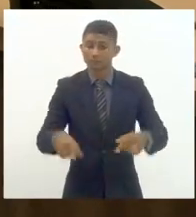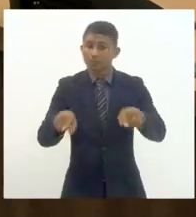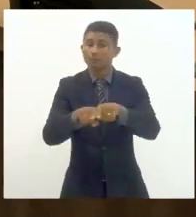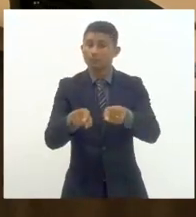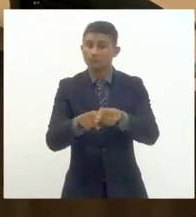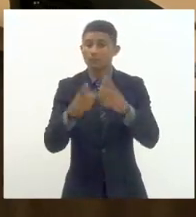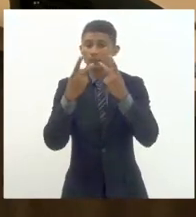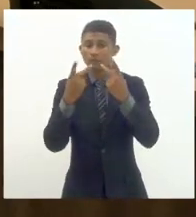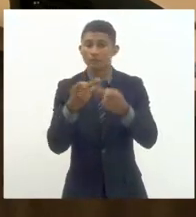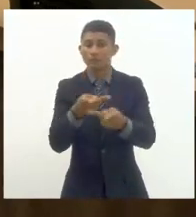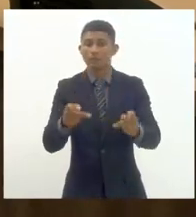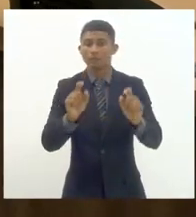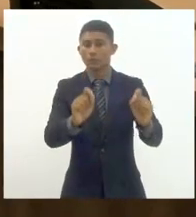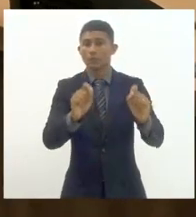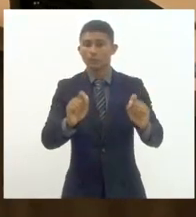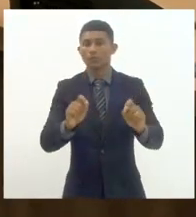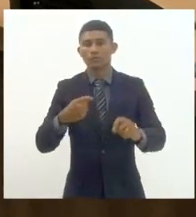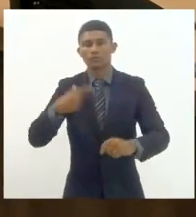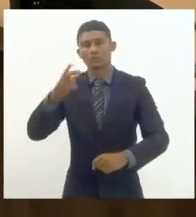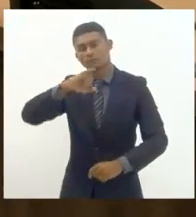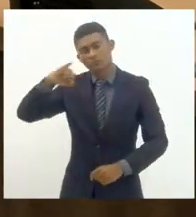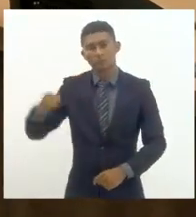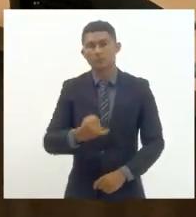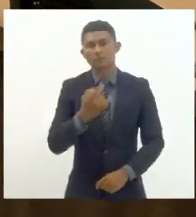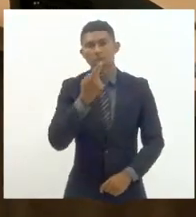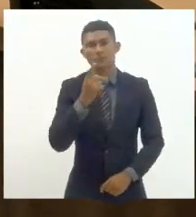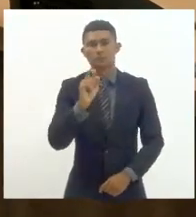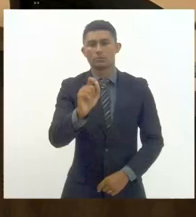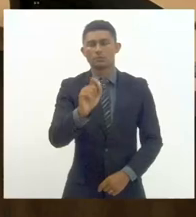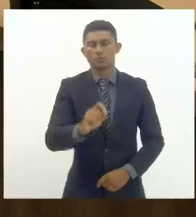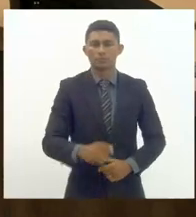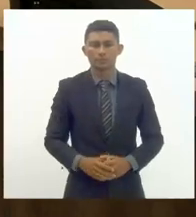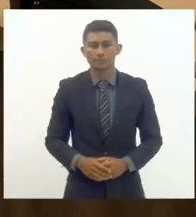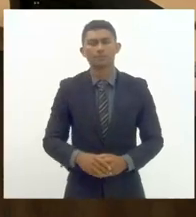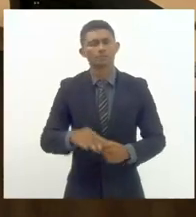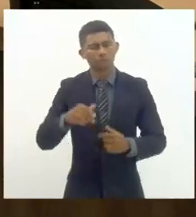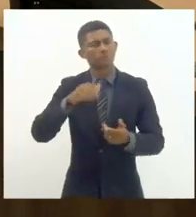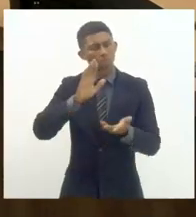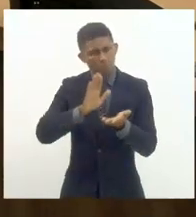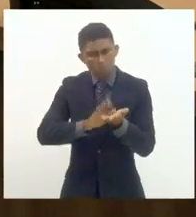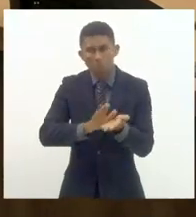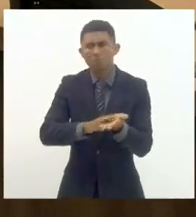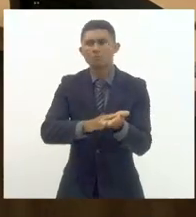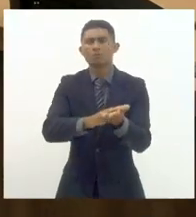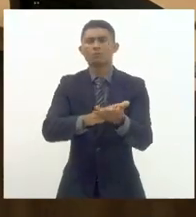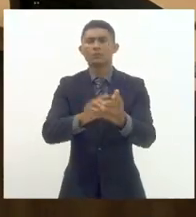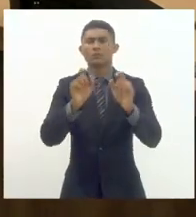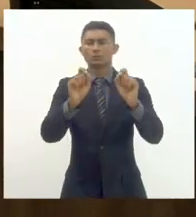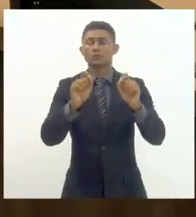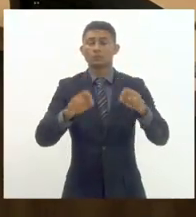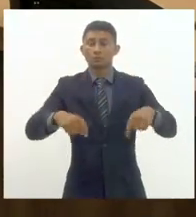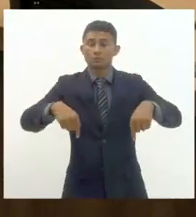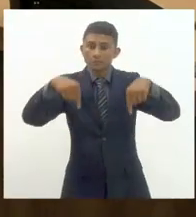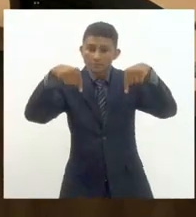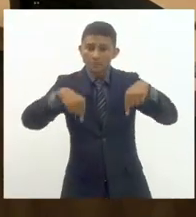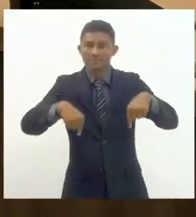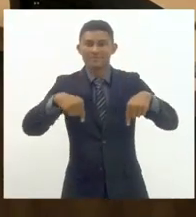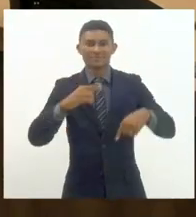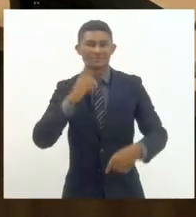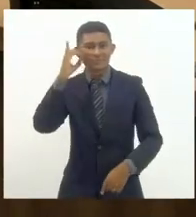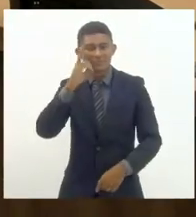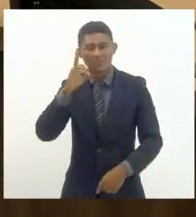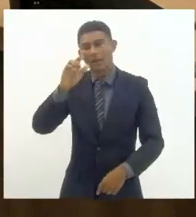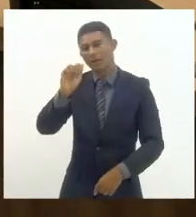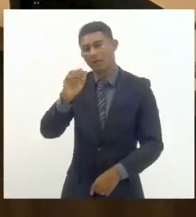aqui falar, aproveitar desse momento para elogiar a ação feita aqui pela deputada